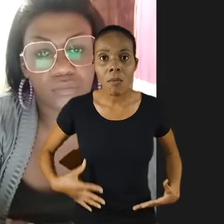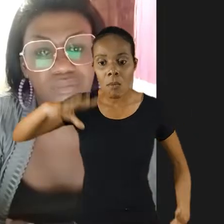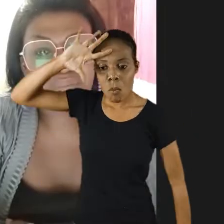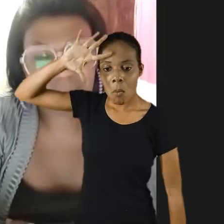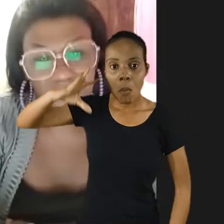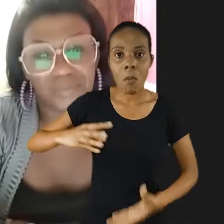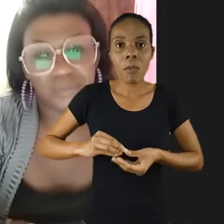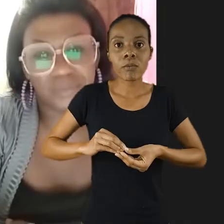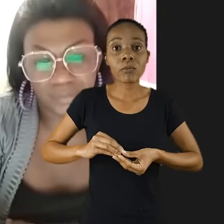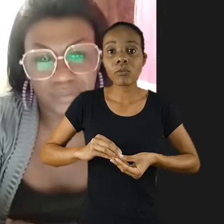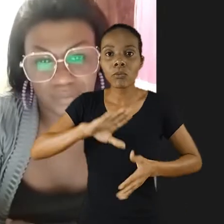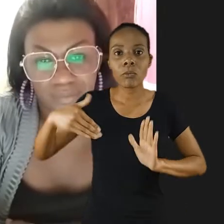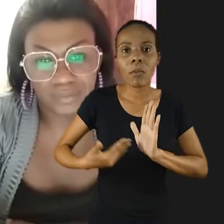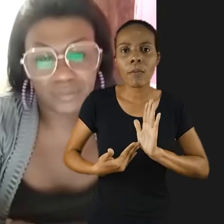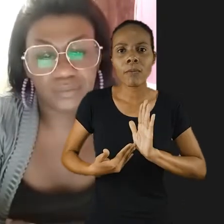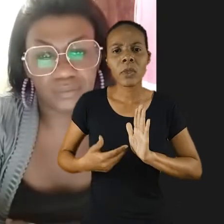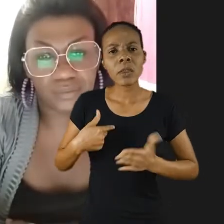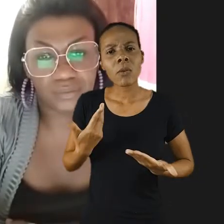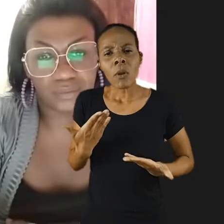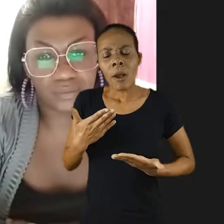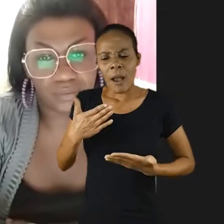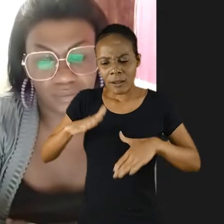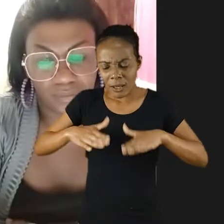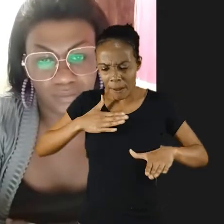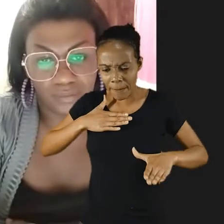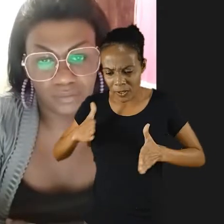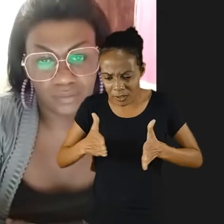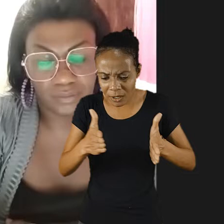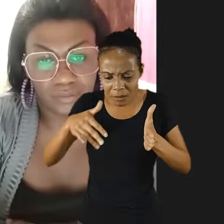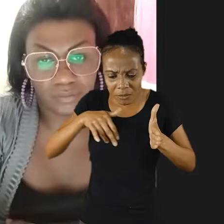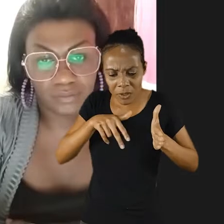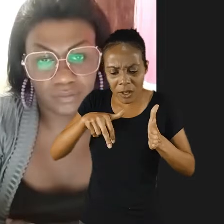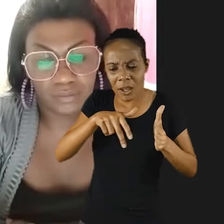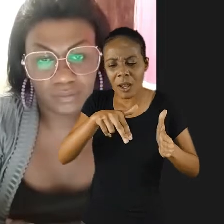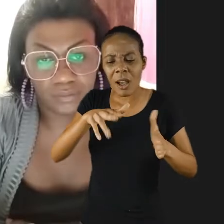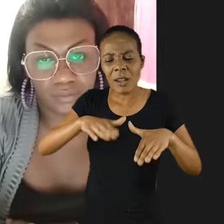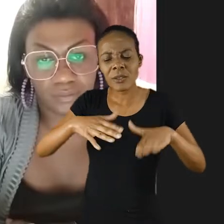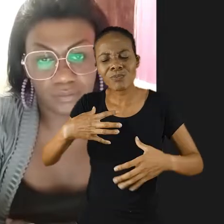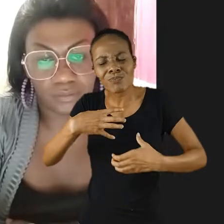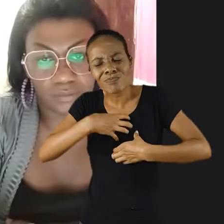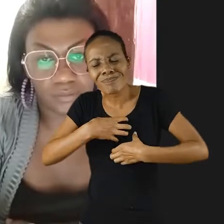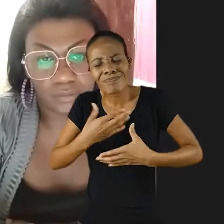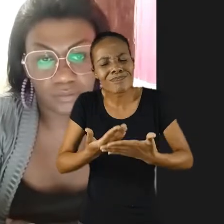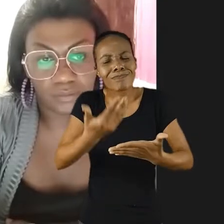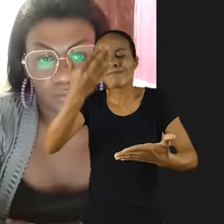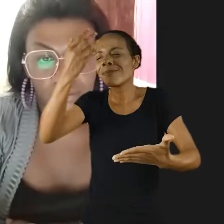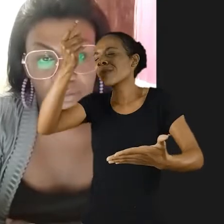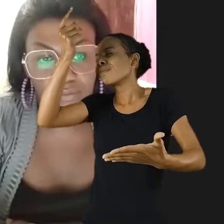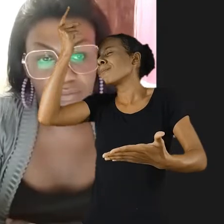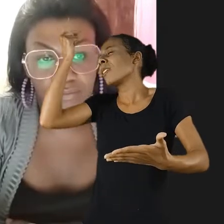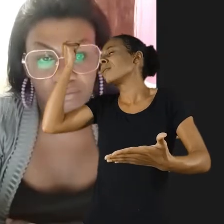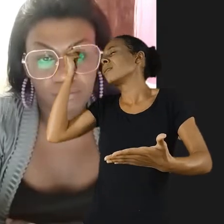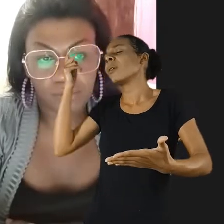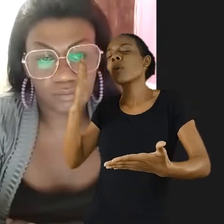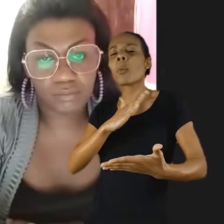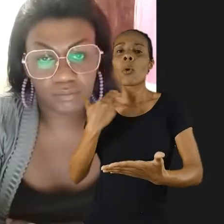minha caminhada, inclusive quando eu me sinto morto, é essa frase que eu sempre digo: eu já morri faz tempo, que eu quero agora é viver, mas é quando eu